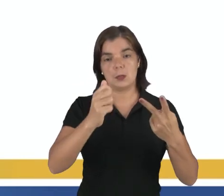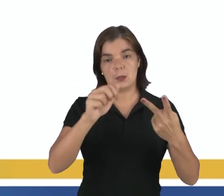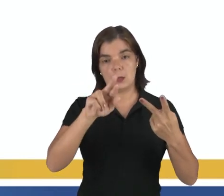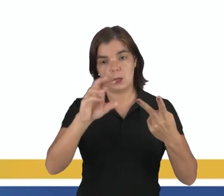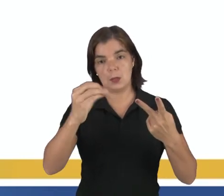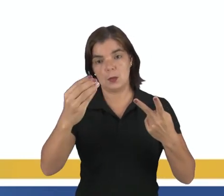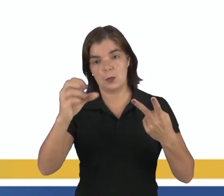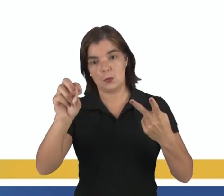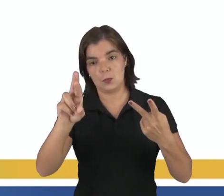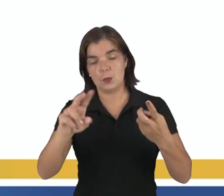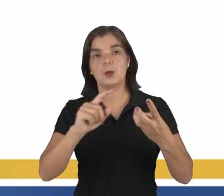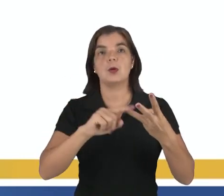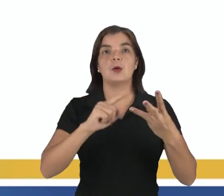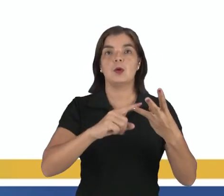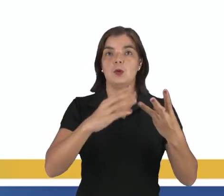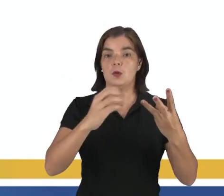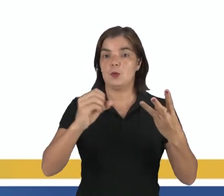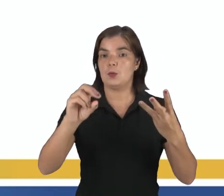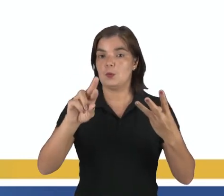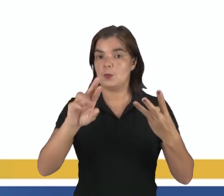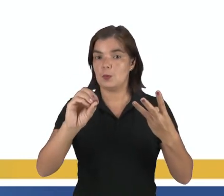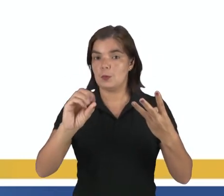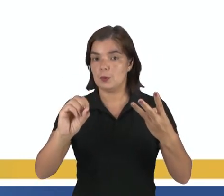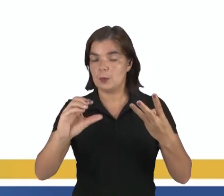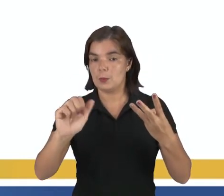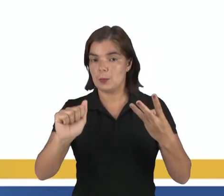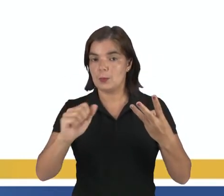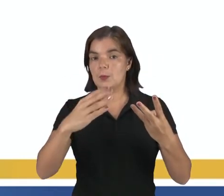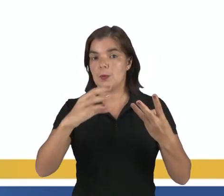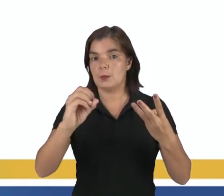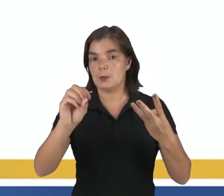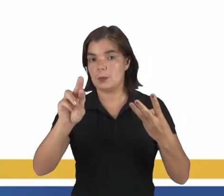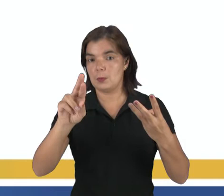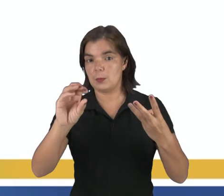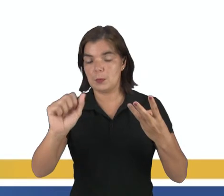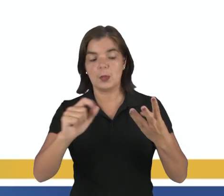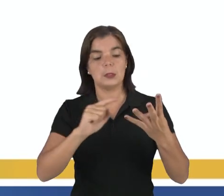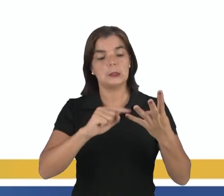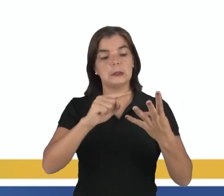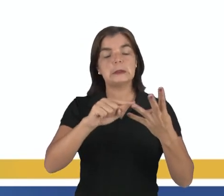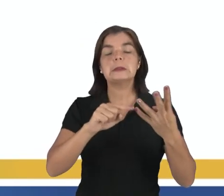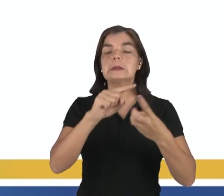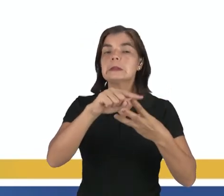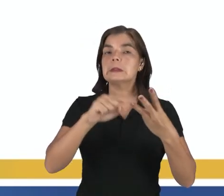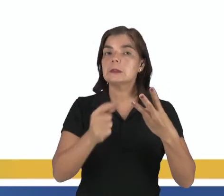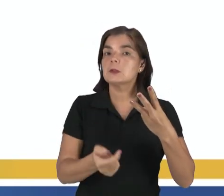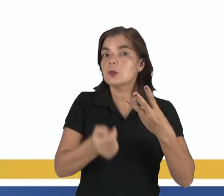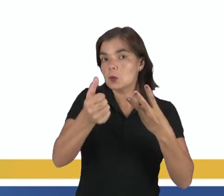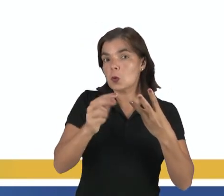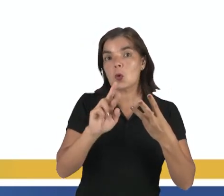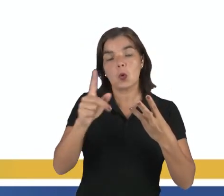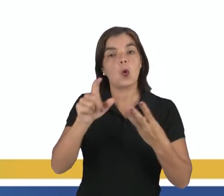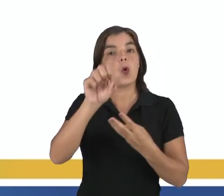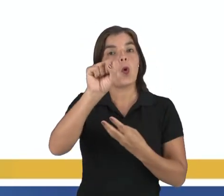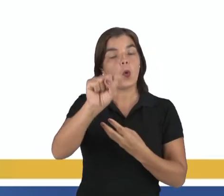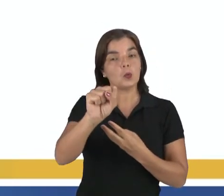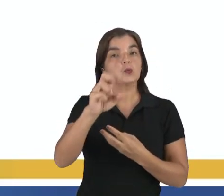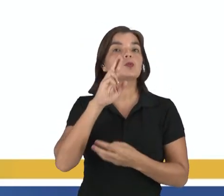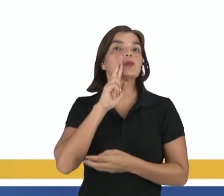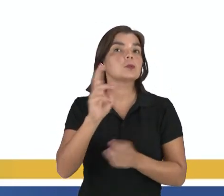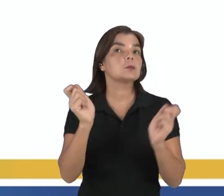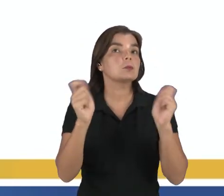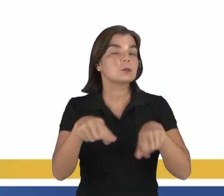coroa, coroa e cara, coroa e coroa, certo? Se lançarmos três moedas diferentes, serão 8